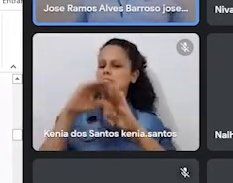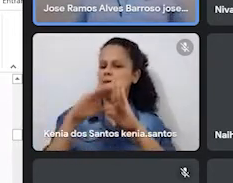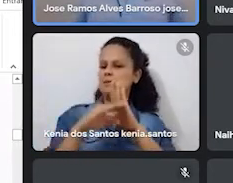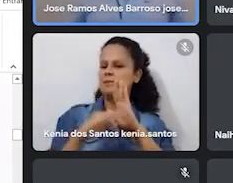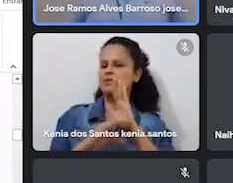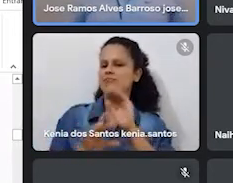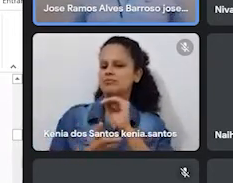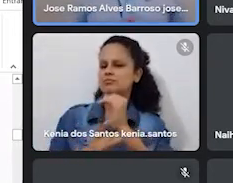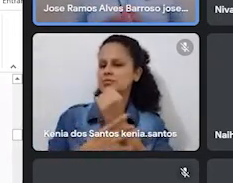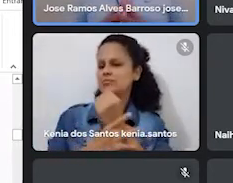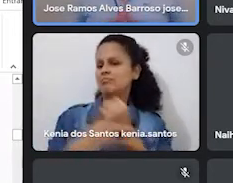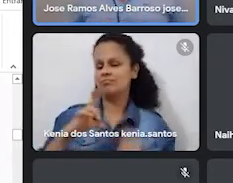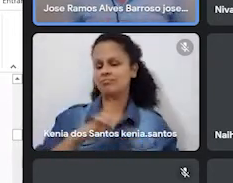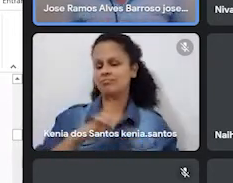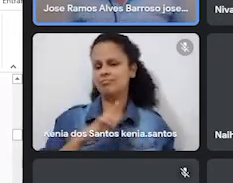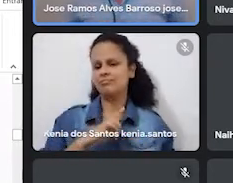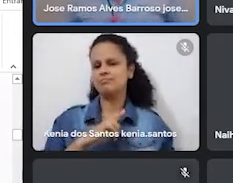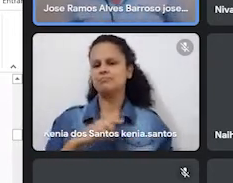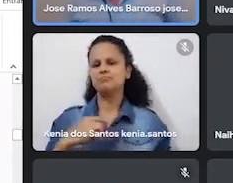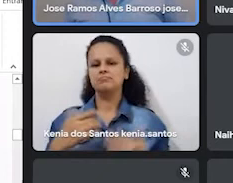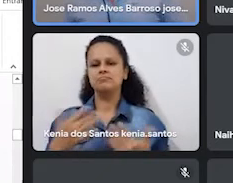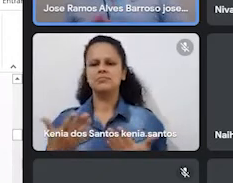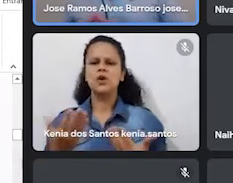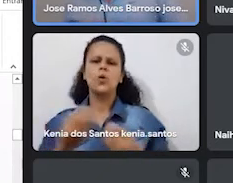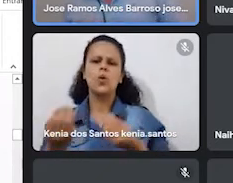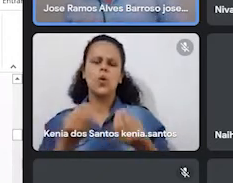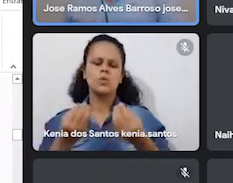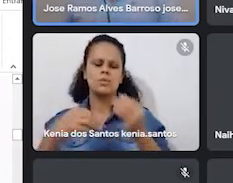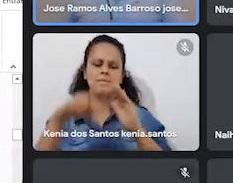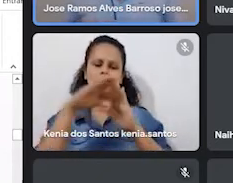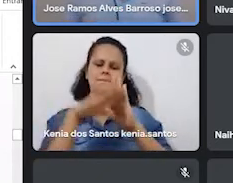segurança, normalmente, ela tem que ser